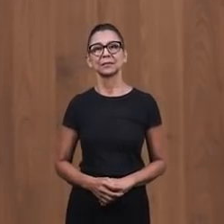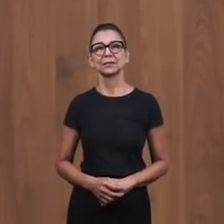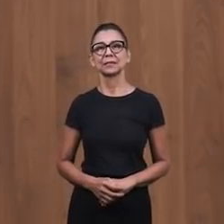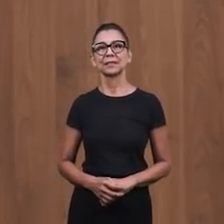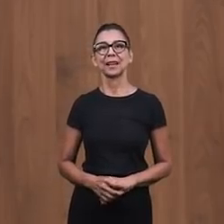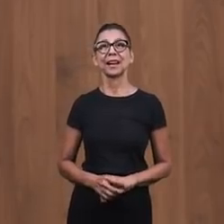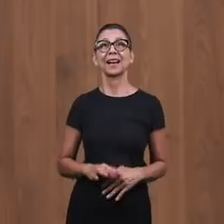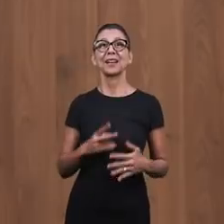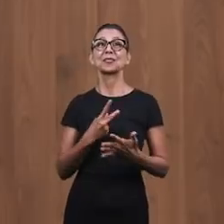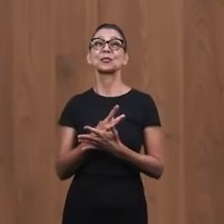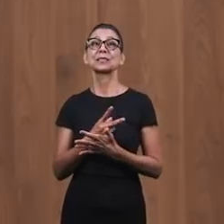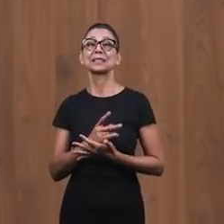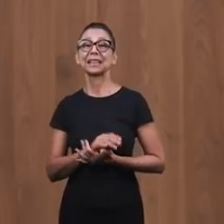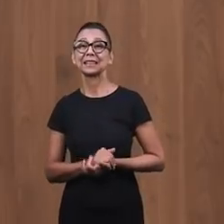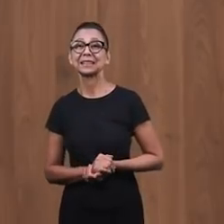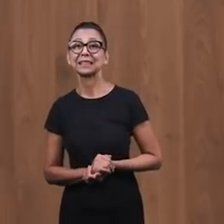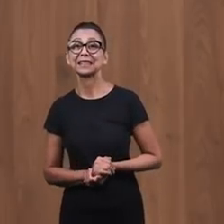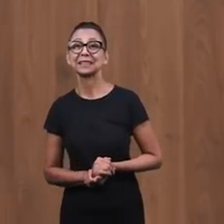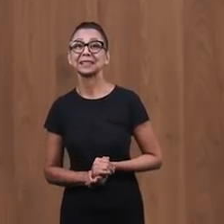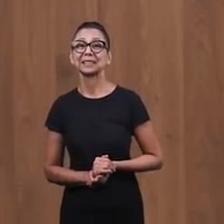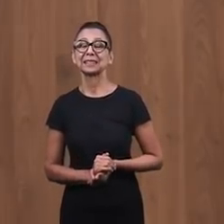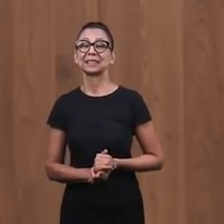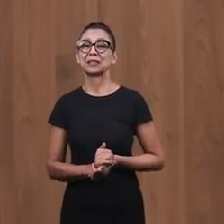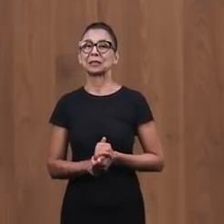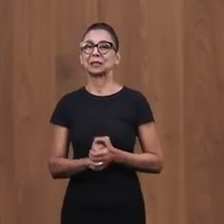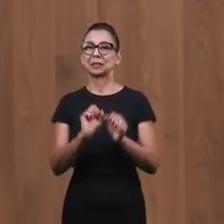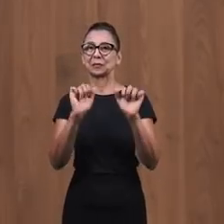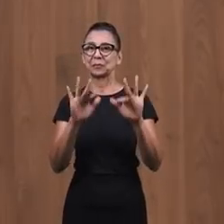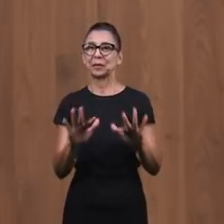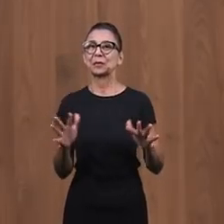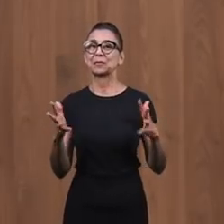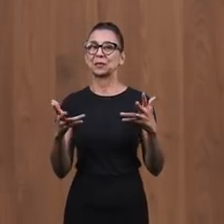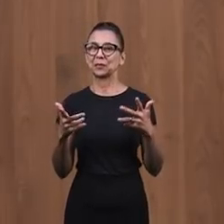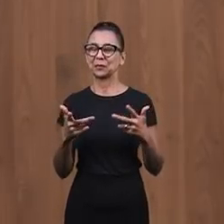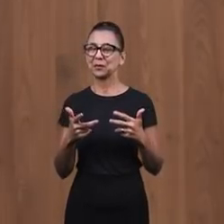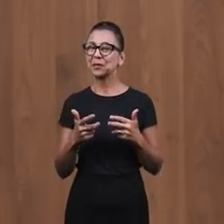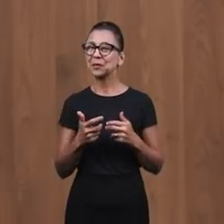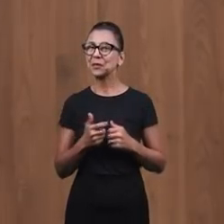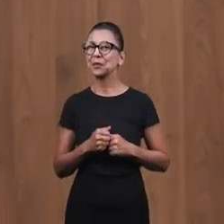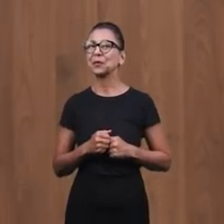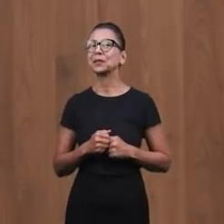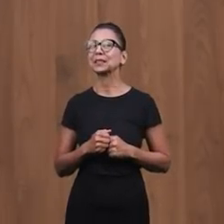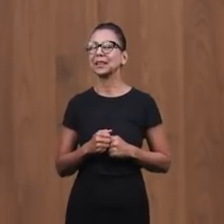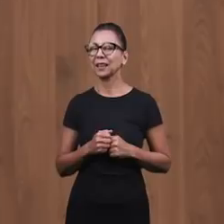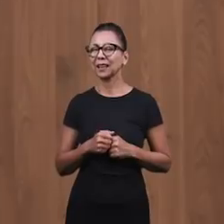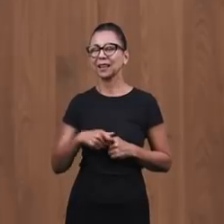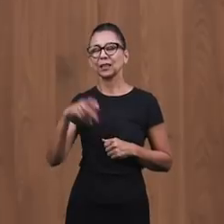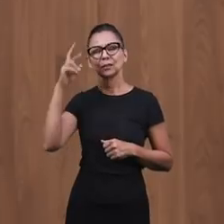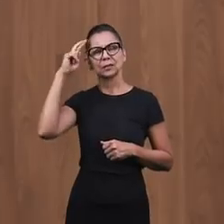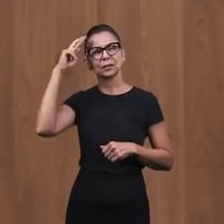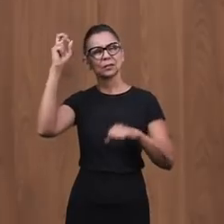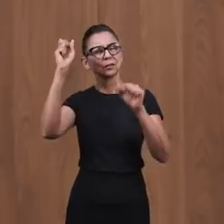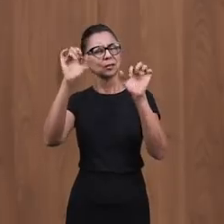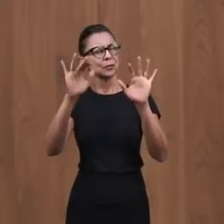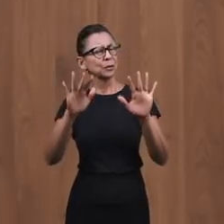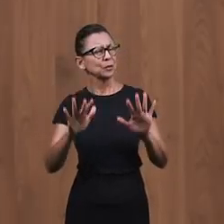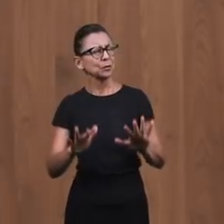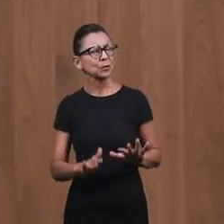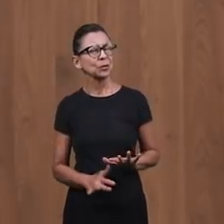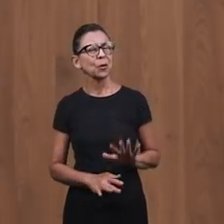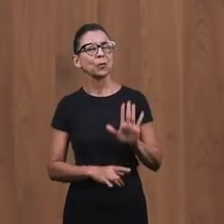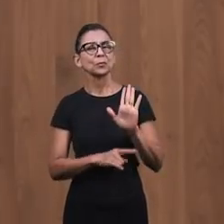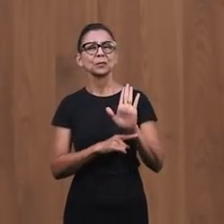isso, intermediários, algo maravilhoso acontece. O Senhor, Ele nos honra, Ele